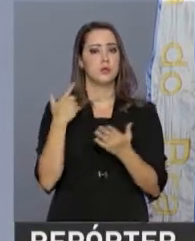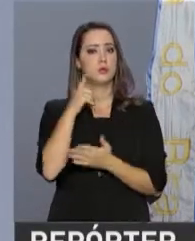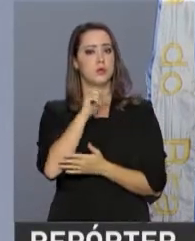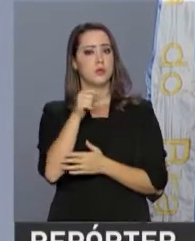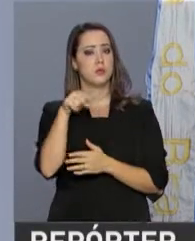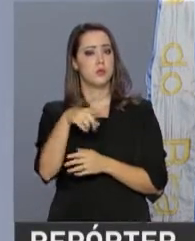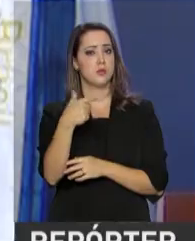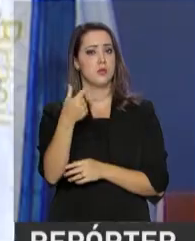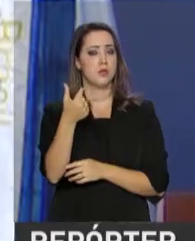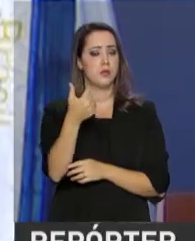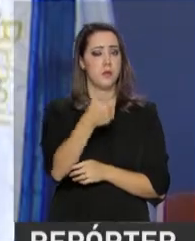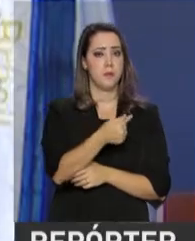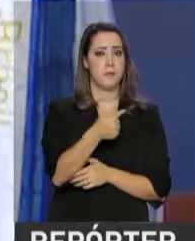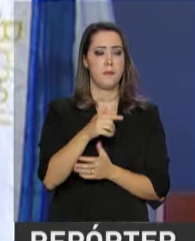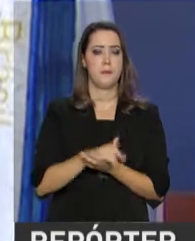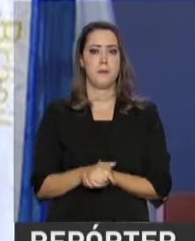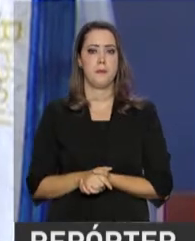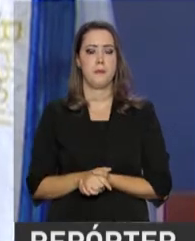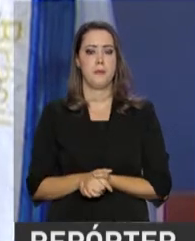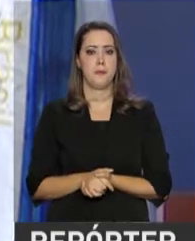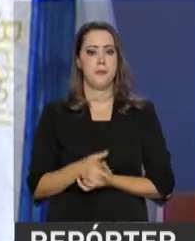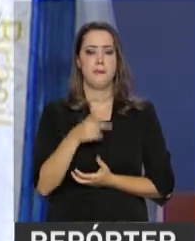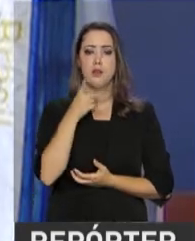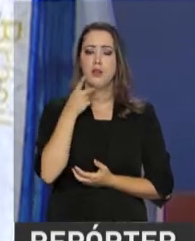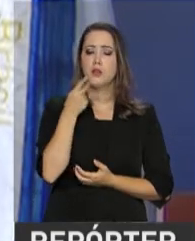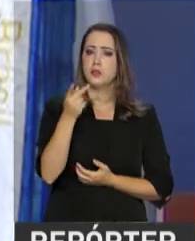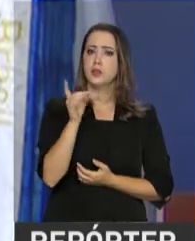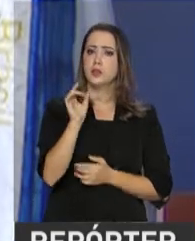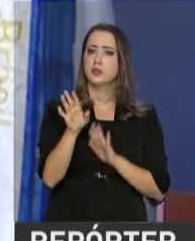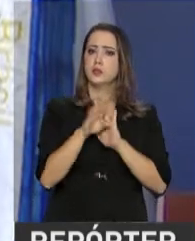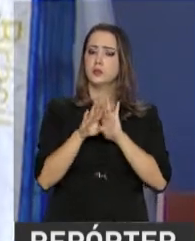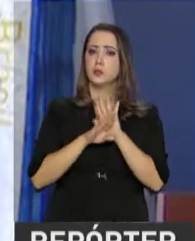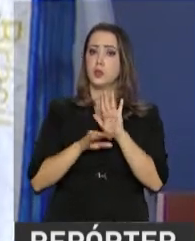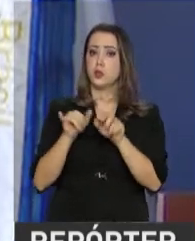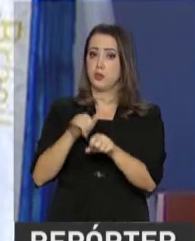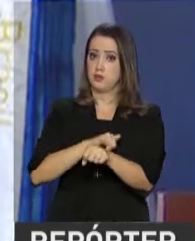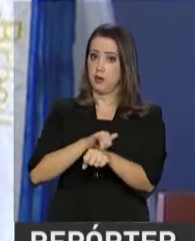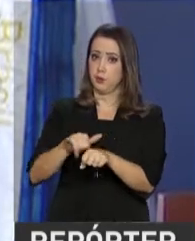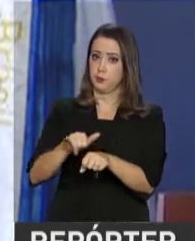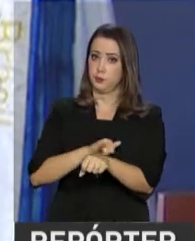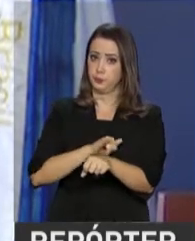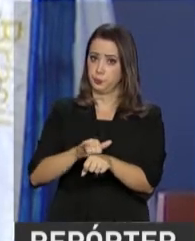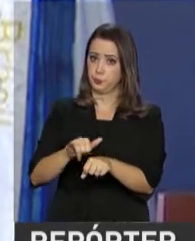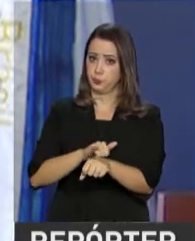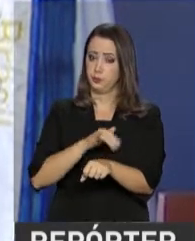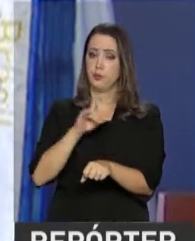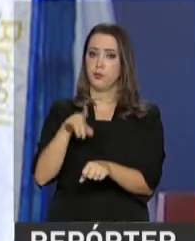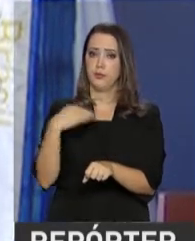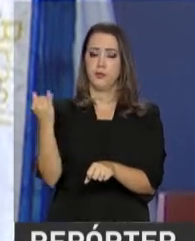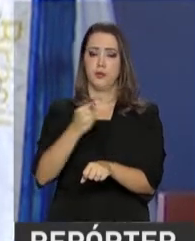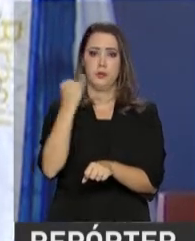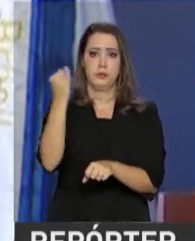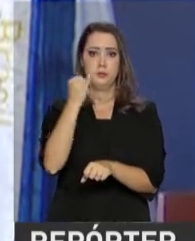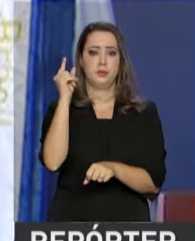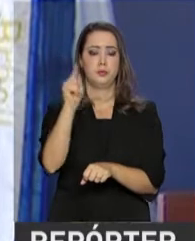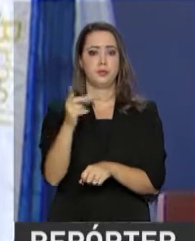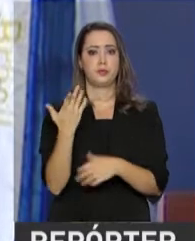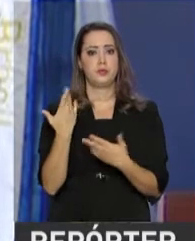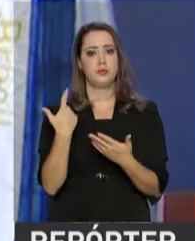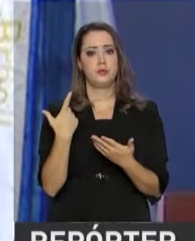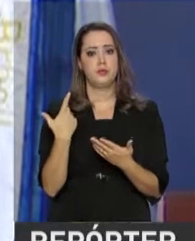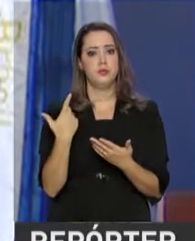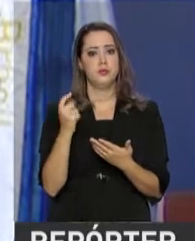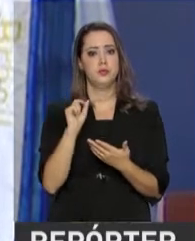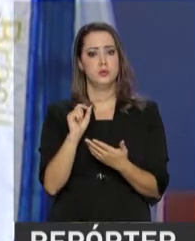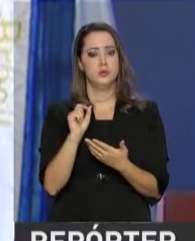2017 enfrentamos especificamente os projetos estratégicos que são projectos essenciais para o acionamento